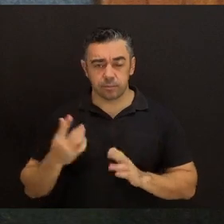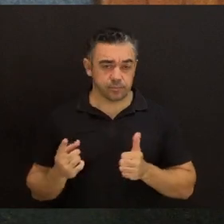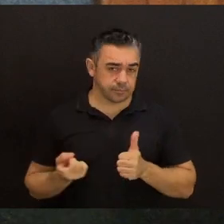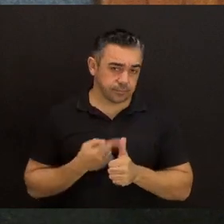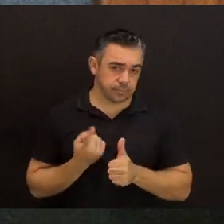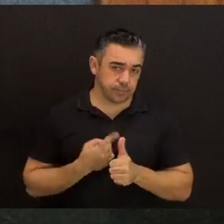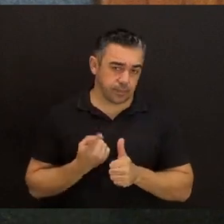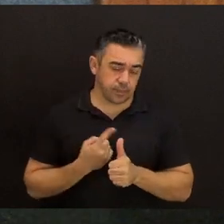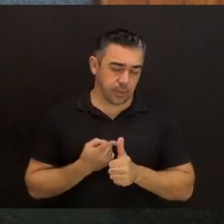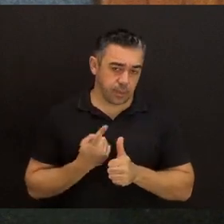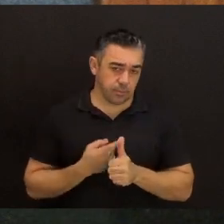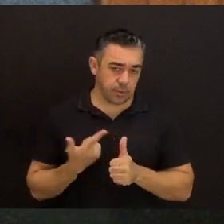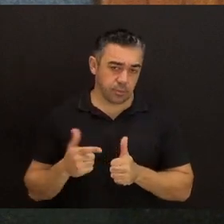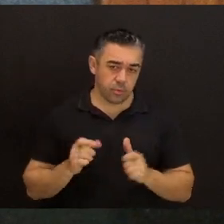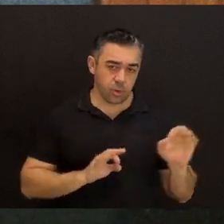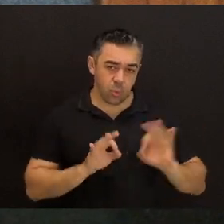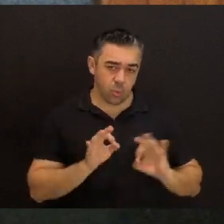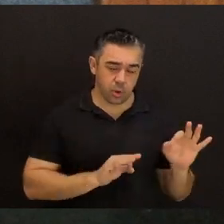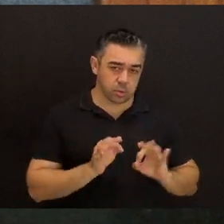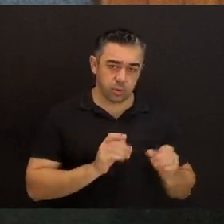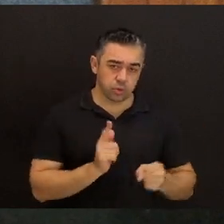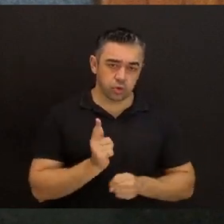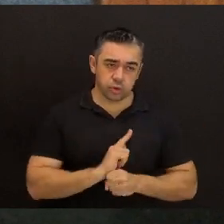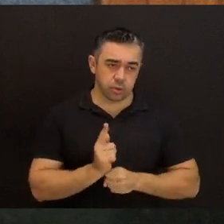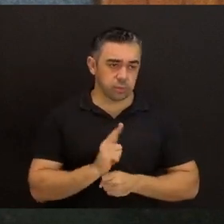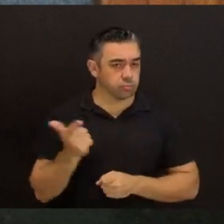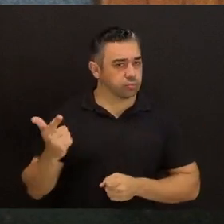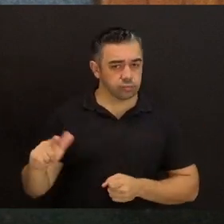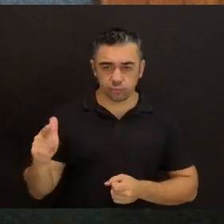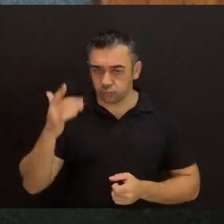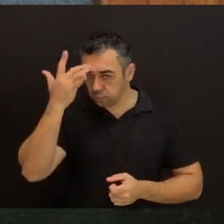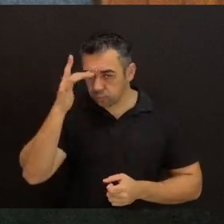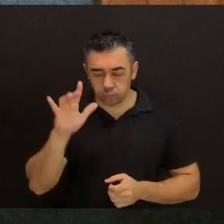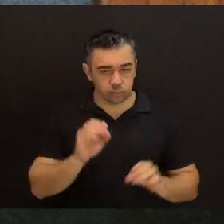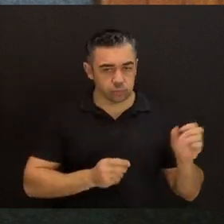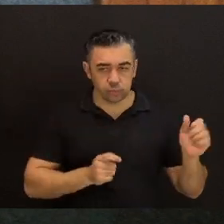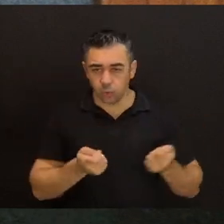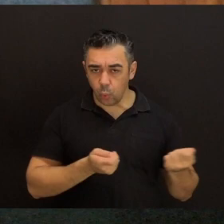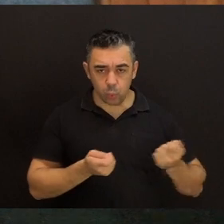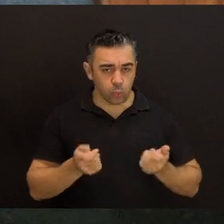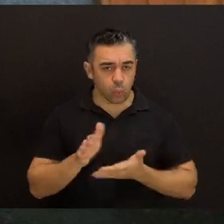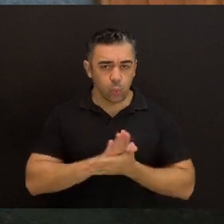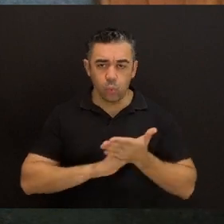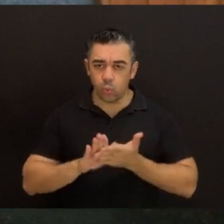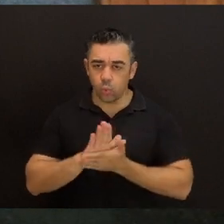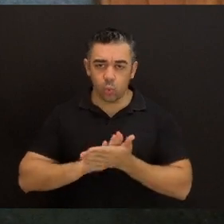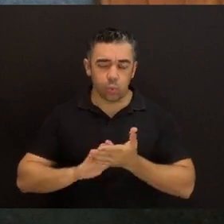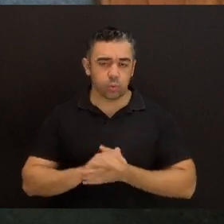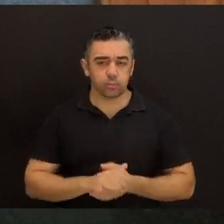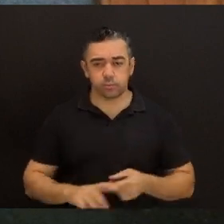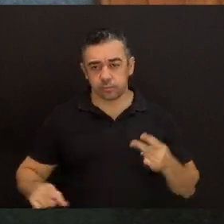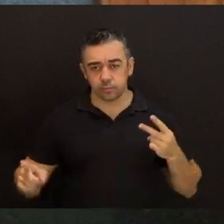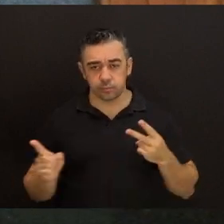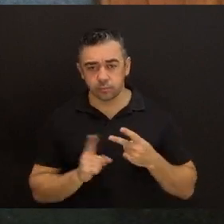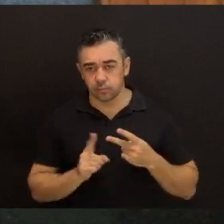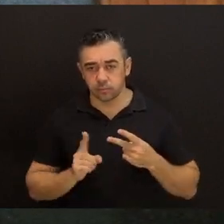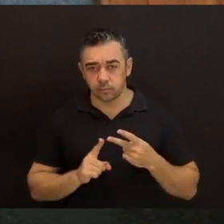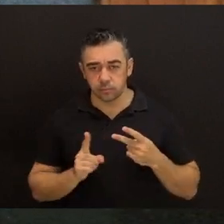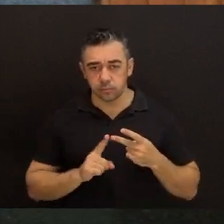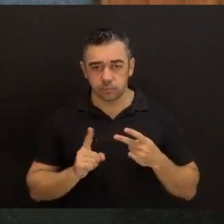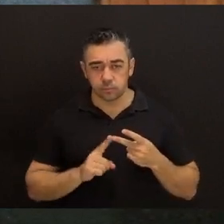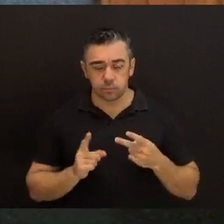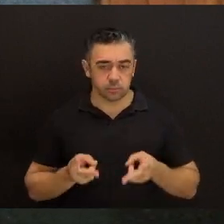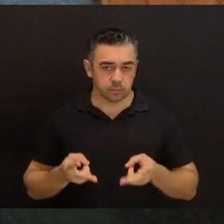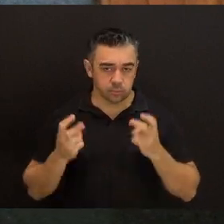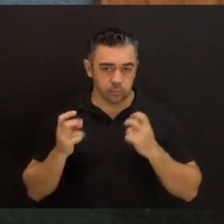de organização da gestão pública eles não tem controle do que eles estão armazenando segundo passo eu